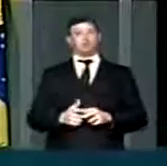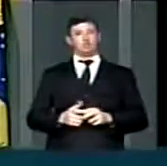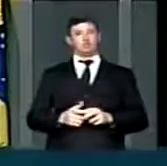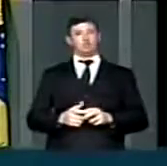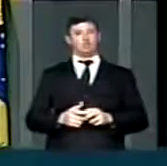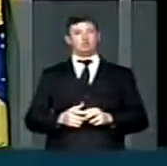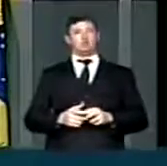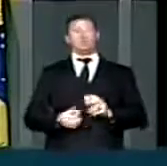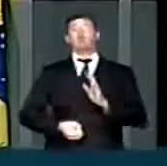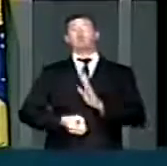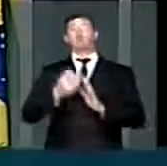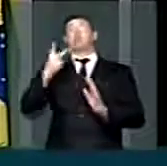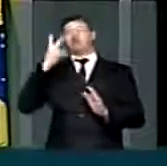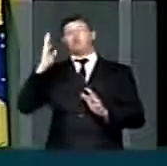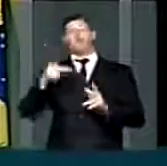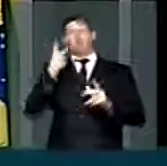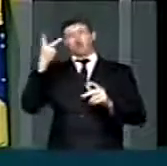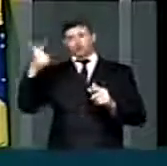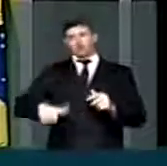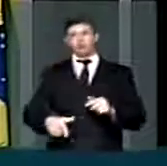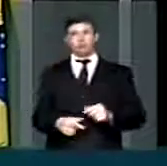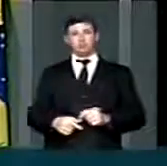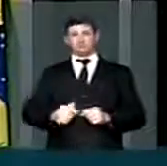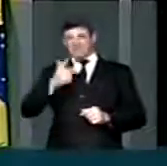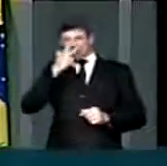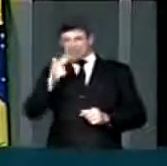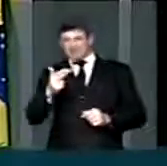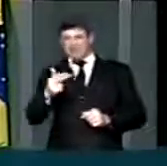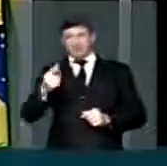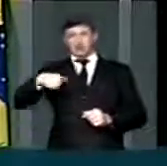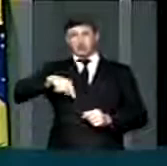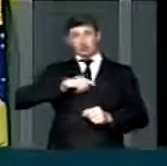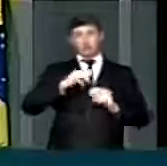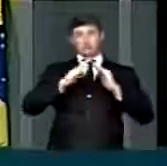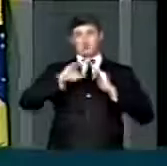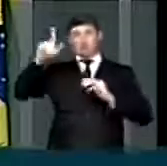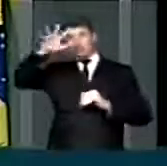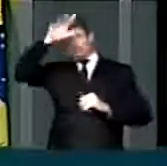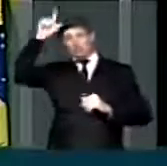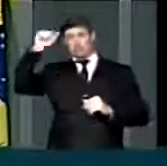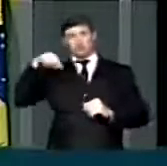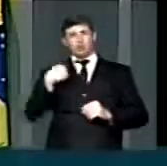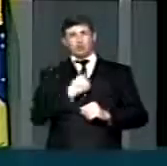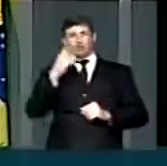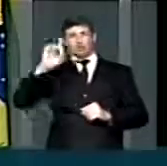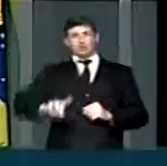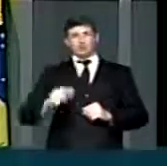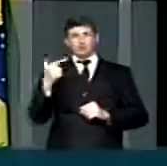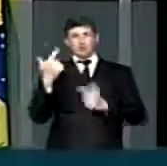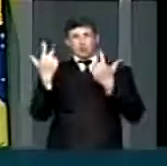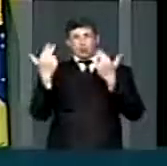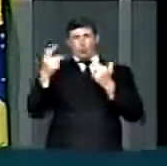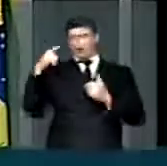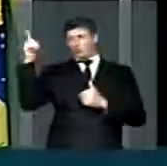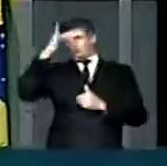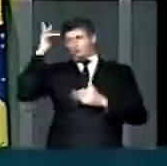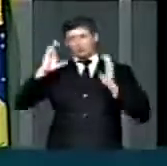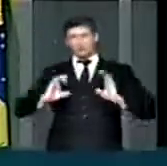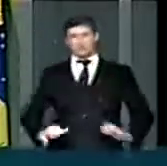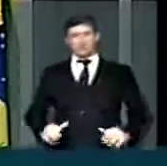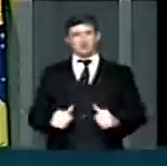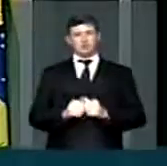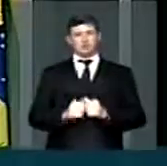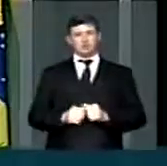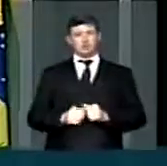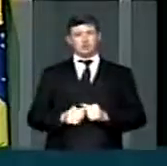vezes quantas forem necessárias. Será que nós que vivemos na Amazônia não temos o mesmo direito que têm os outros cidadãos que